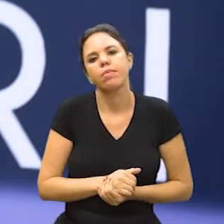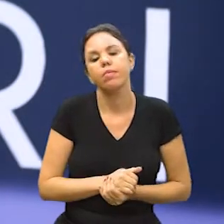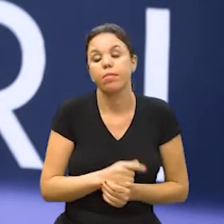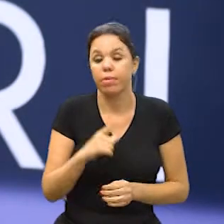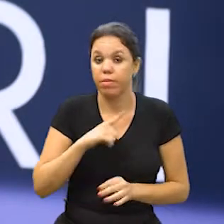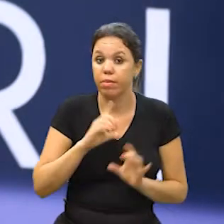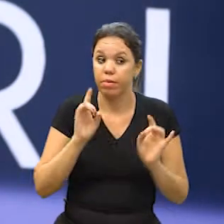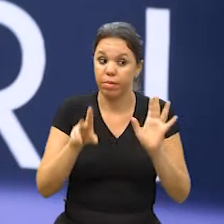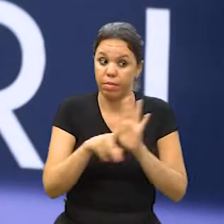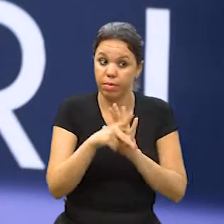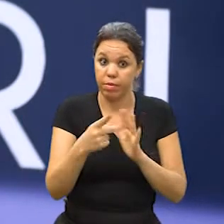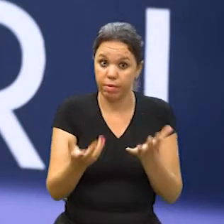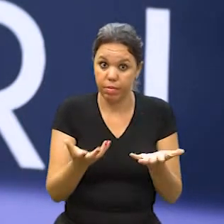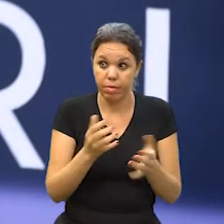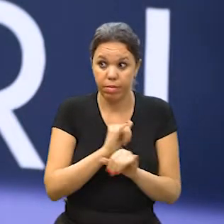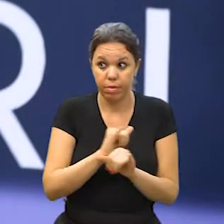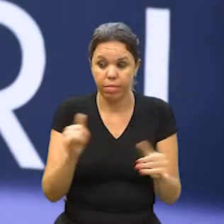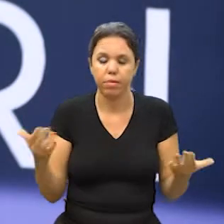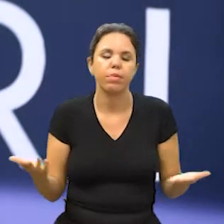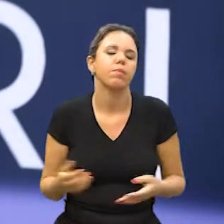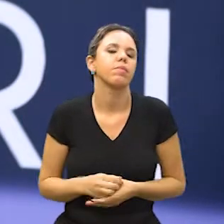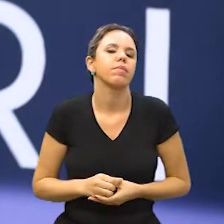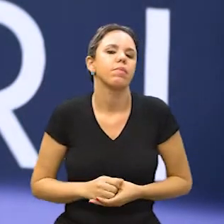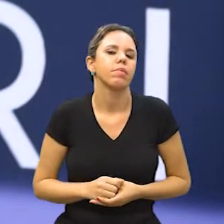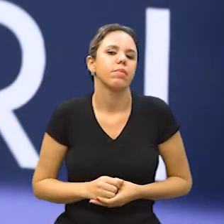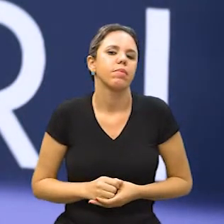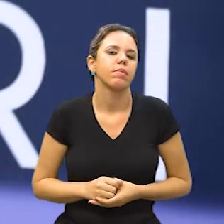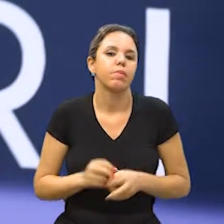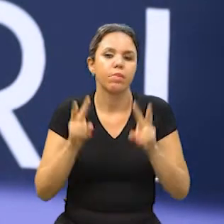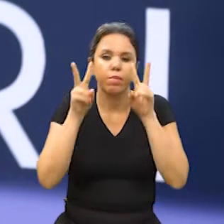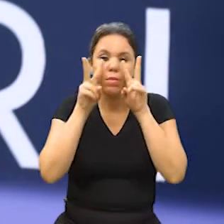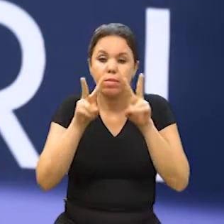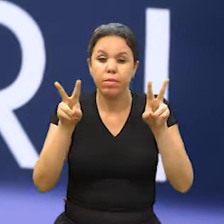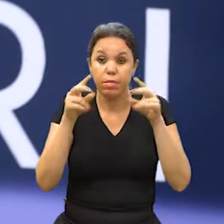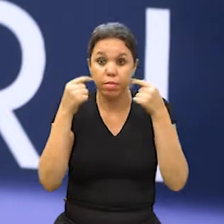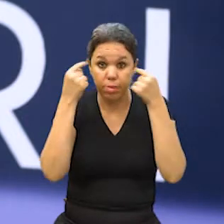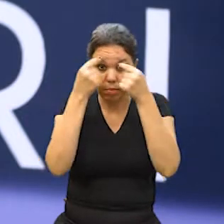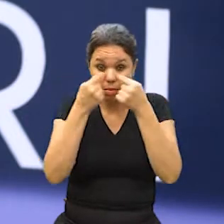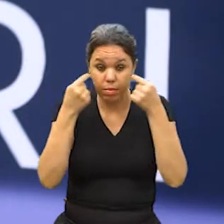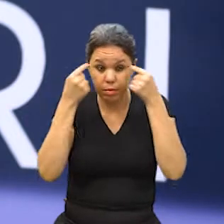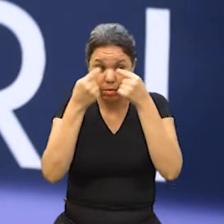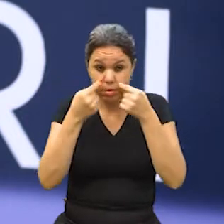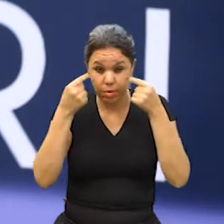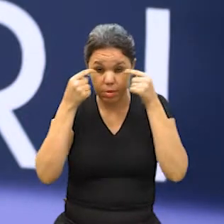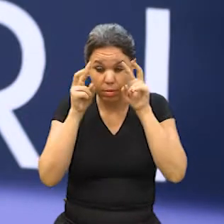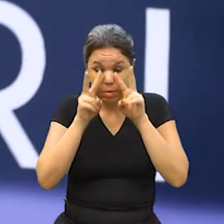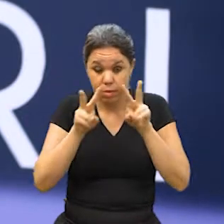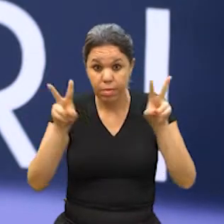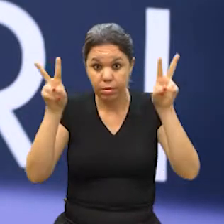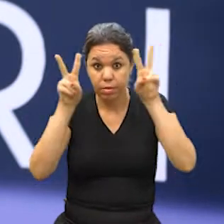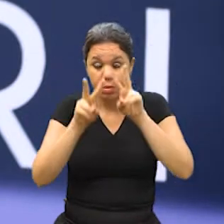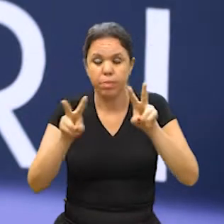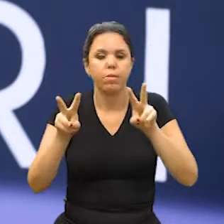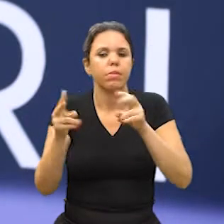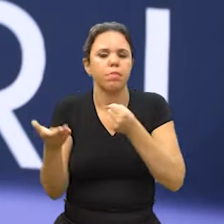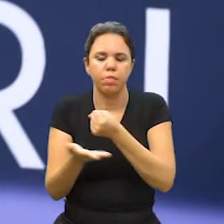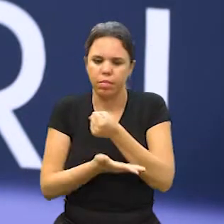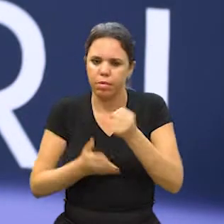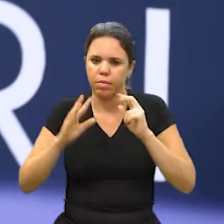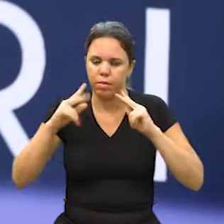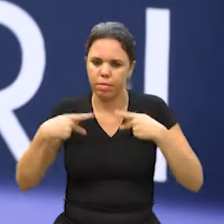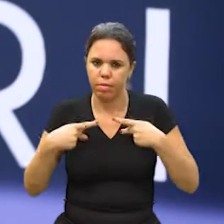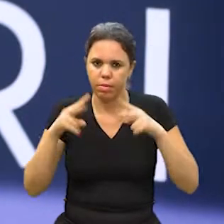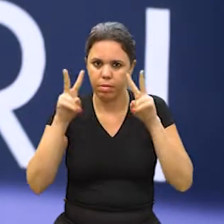coisa específica que a gente quer contar hoje, que é sobre a visão. O que a visão tem a ver com a gente? A visão é um dos sentidos básicos do ser